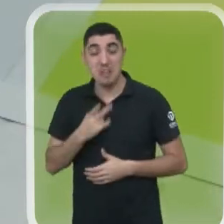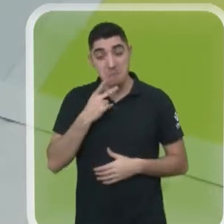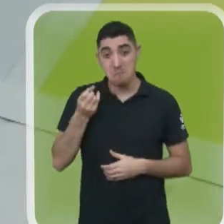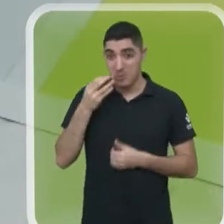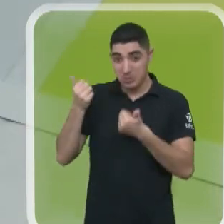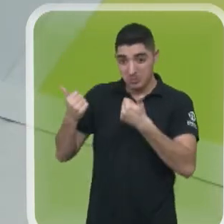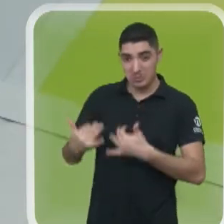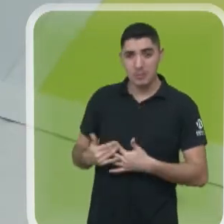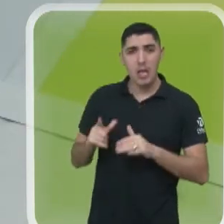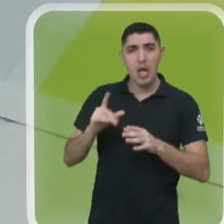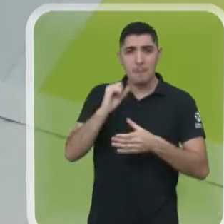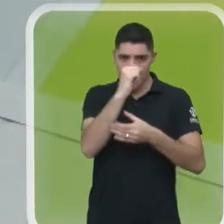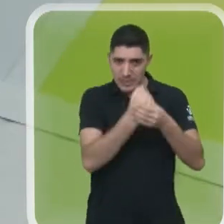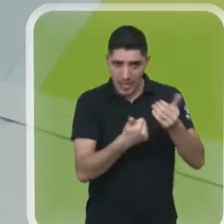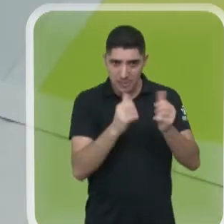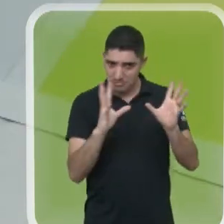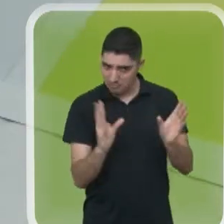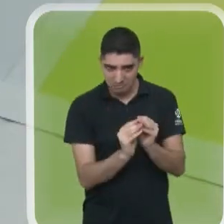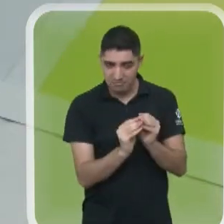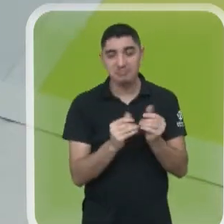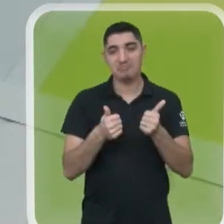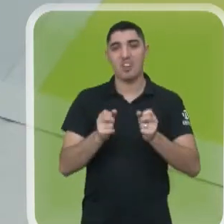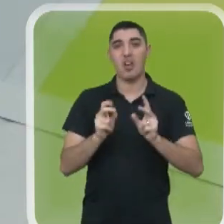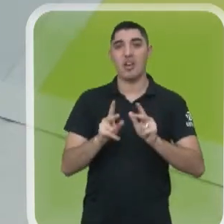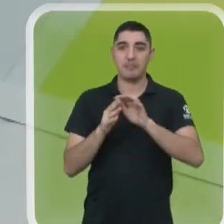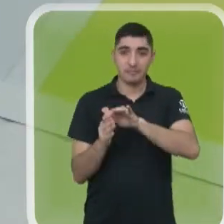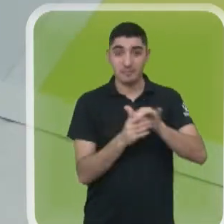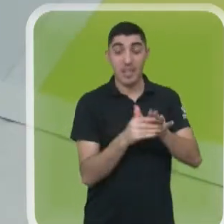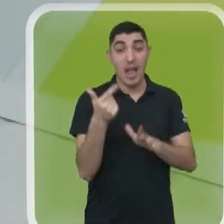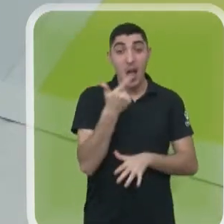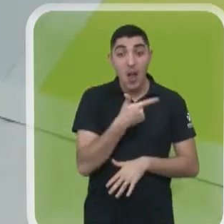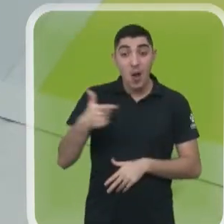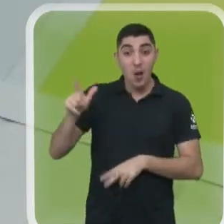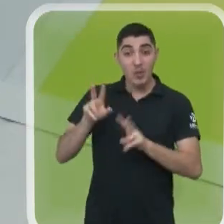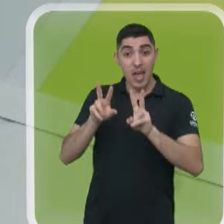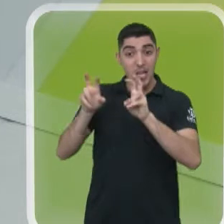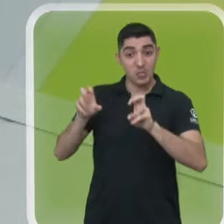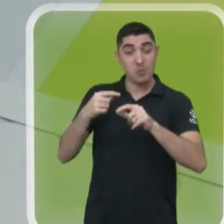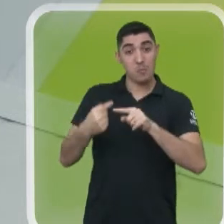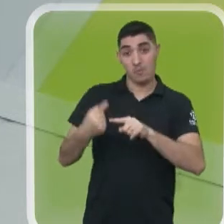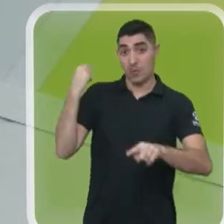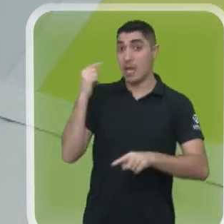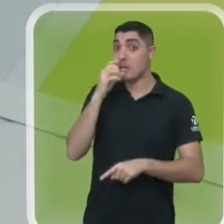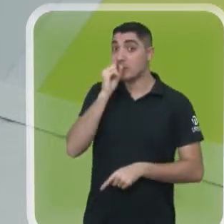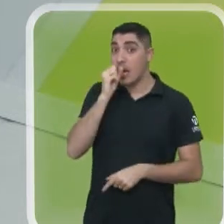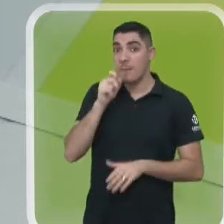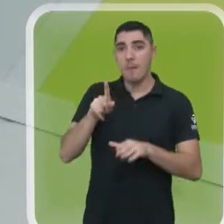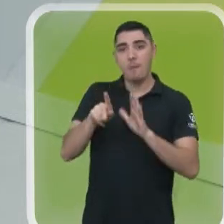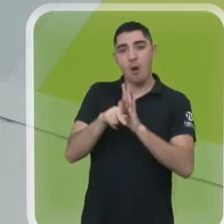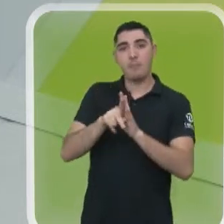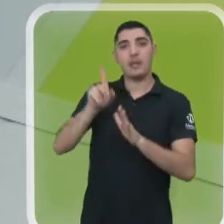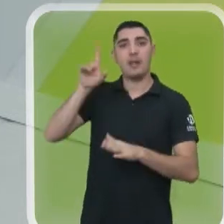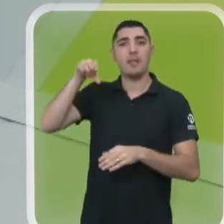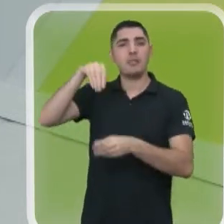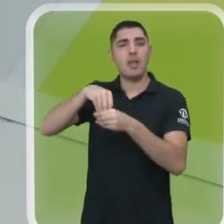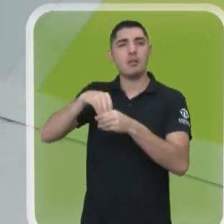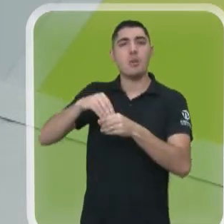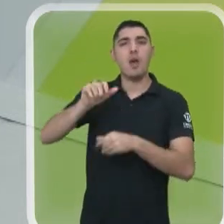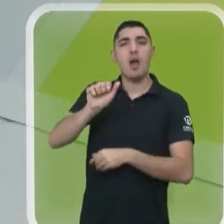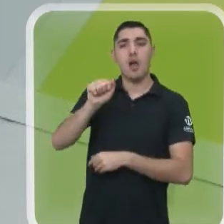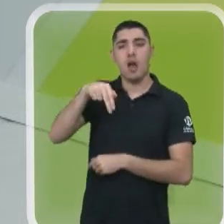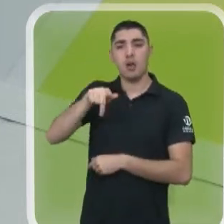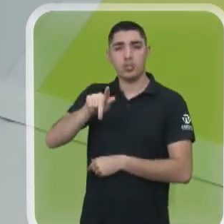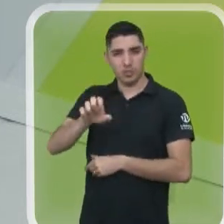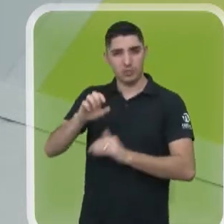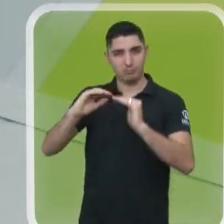basquete fechou fechamos sol tá bom Agora vou falar de um assunto que você gosta muito porque no último sábado no CT ange guimerá ele recebeu o